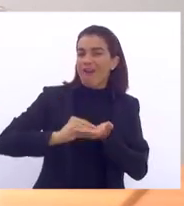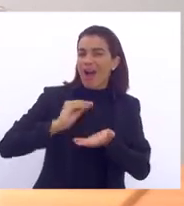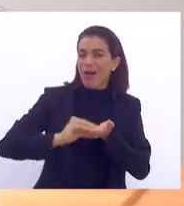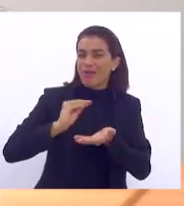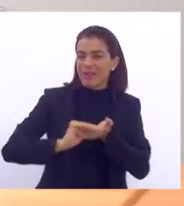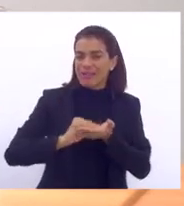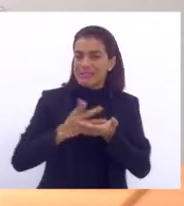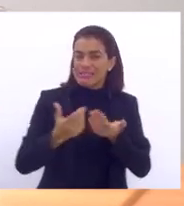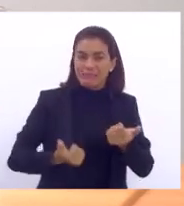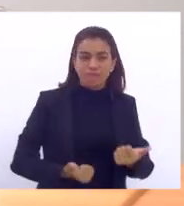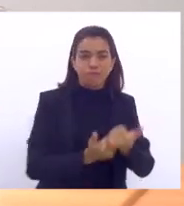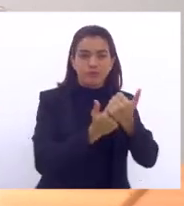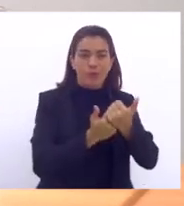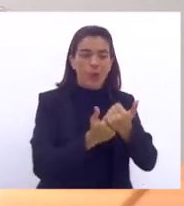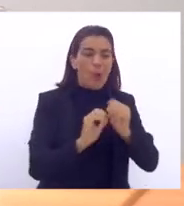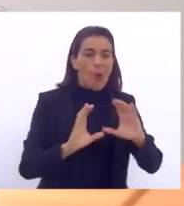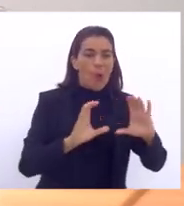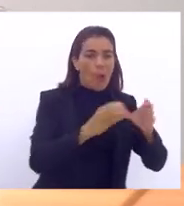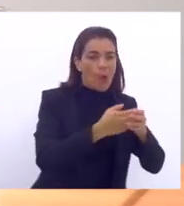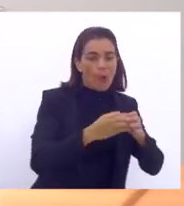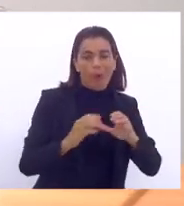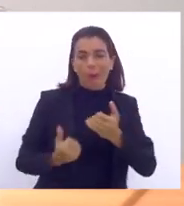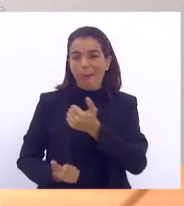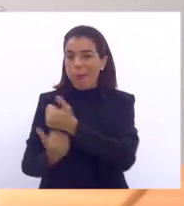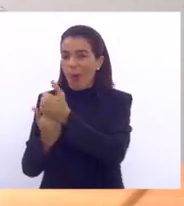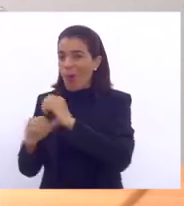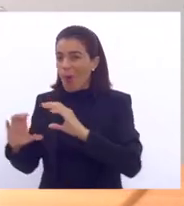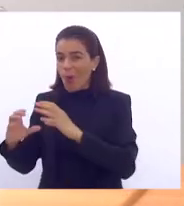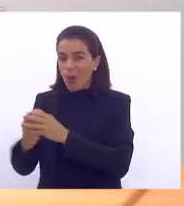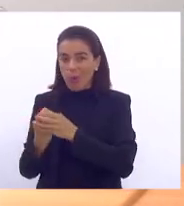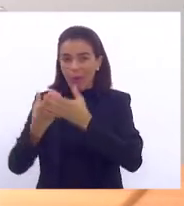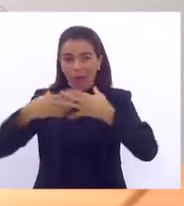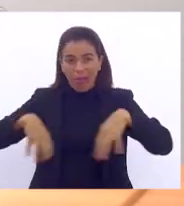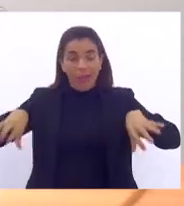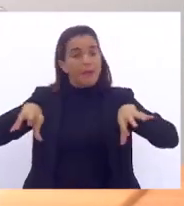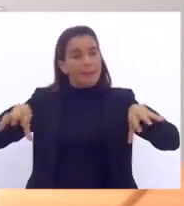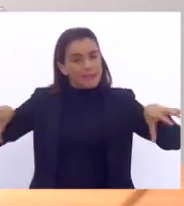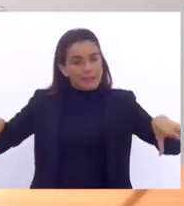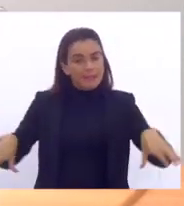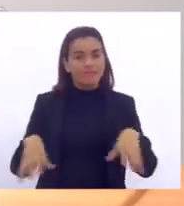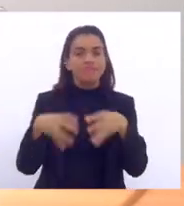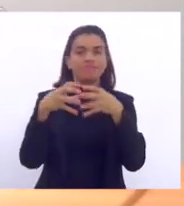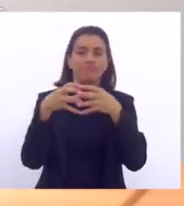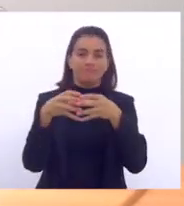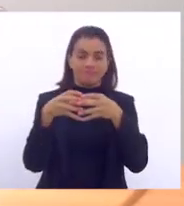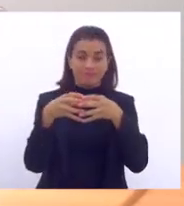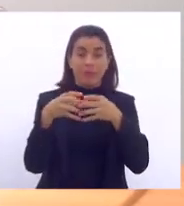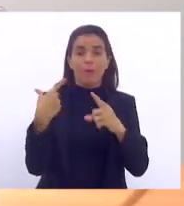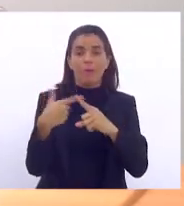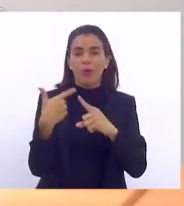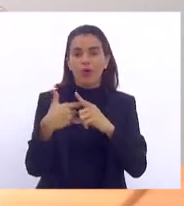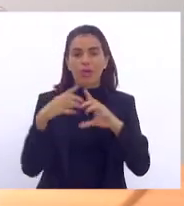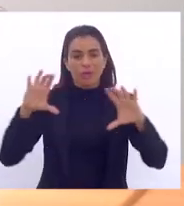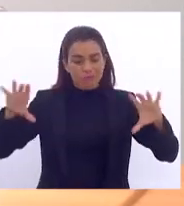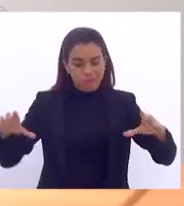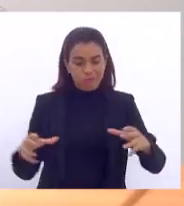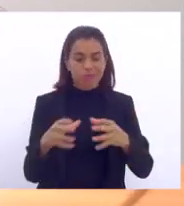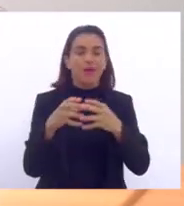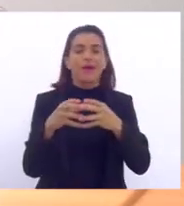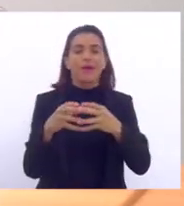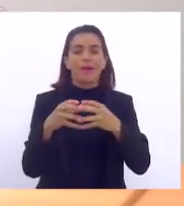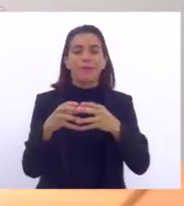C os poderes são independentes mas precisam ser harmônicos porque o que mais a centralidade de tudo